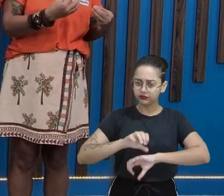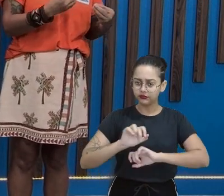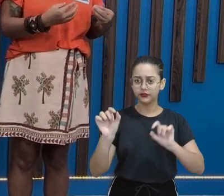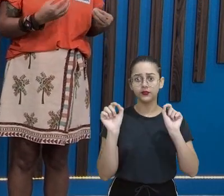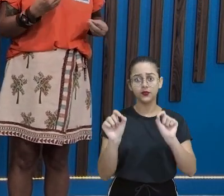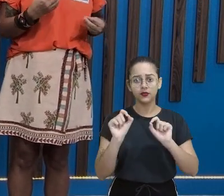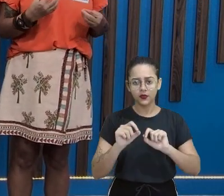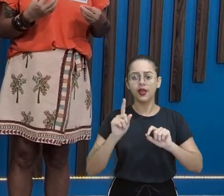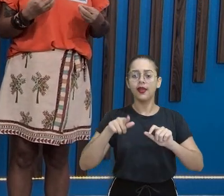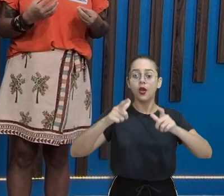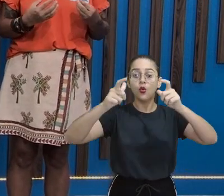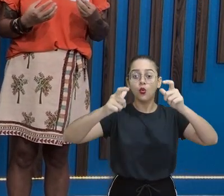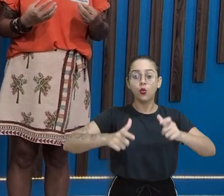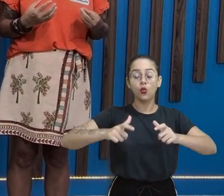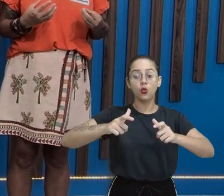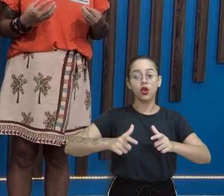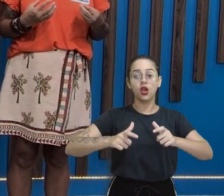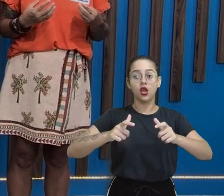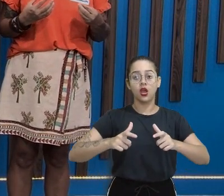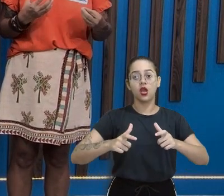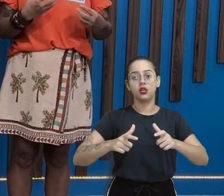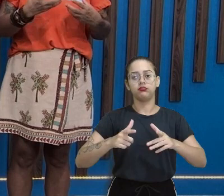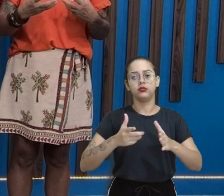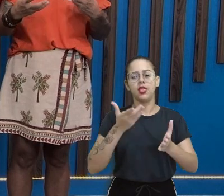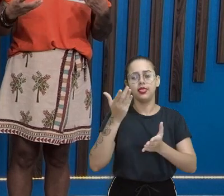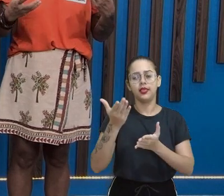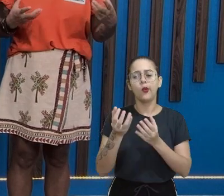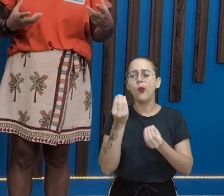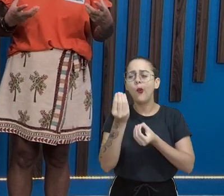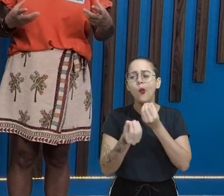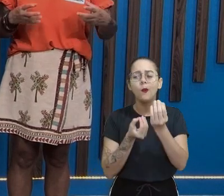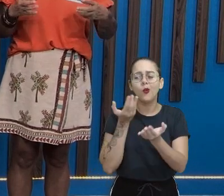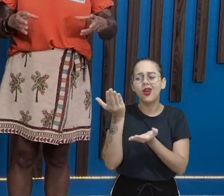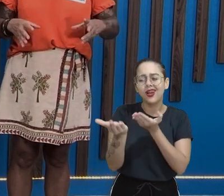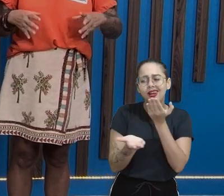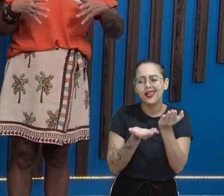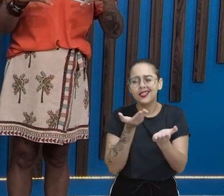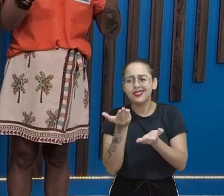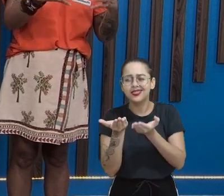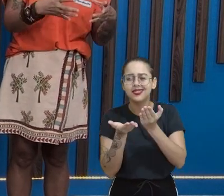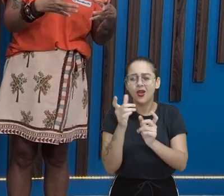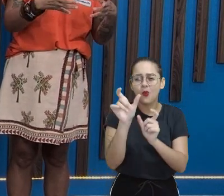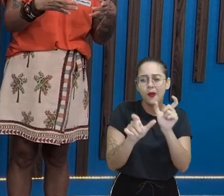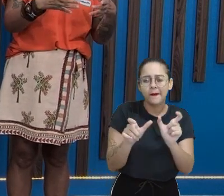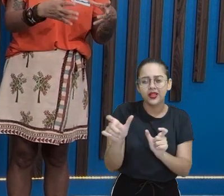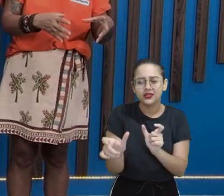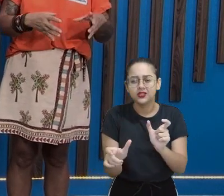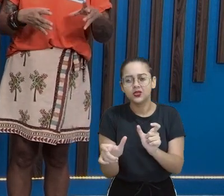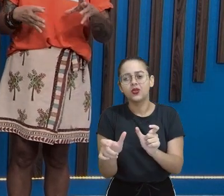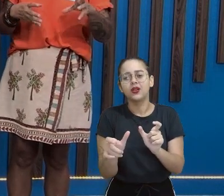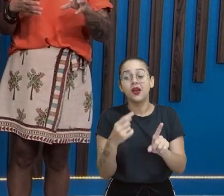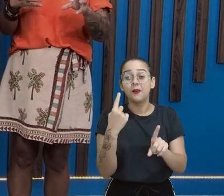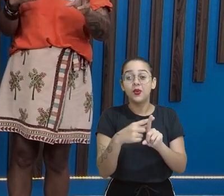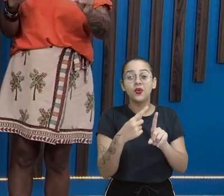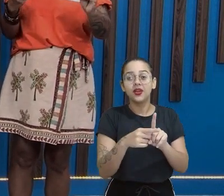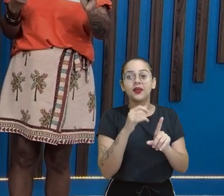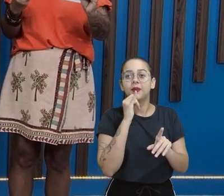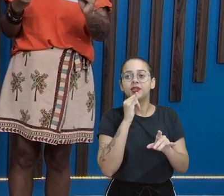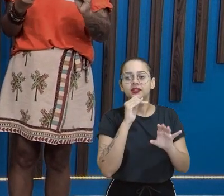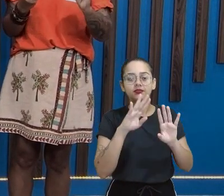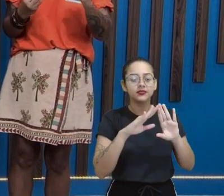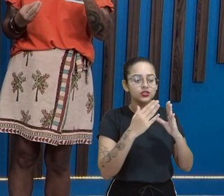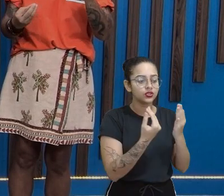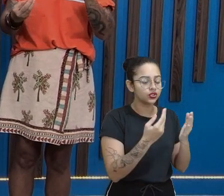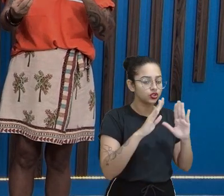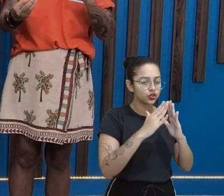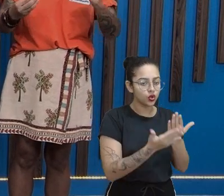comecinho, é um local principalmente de se lidar com pessoas. A escola, ela é um extrato da sociedade. A gente, quando começa, a gente já